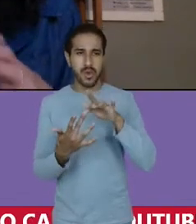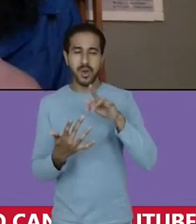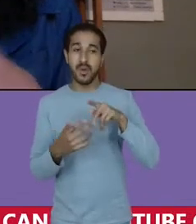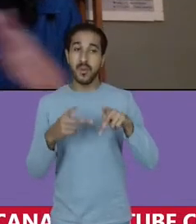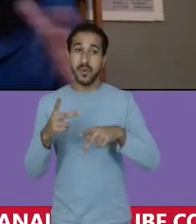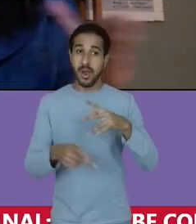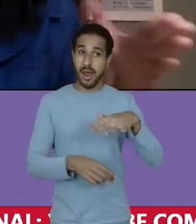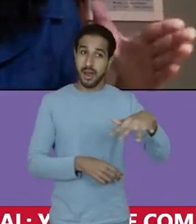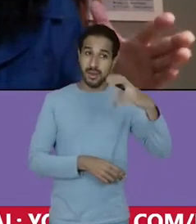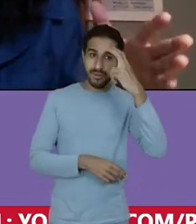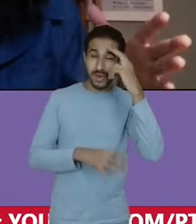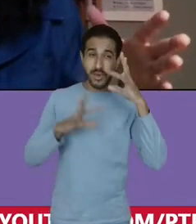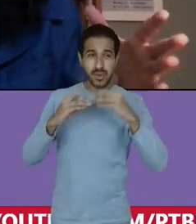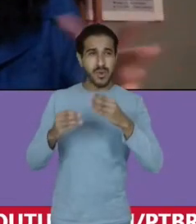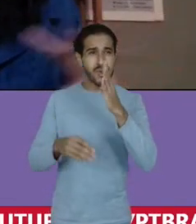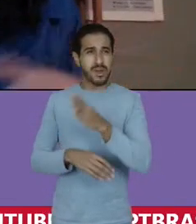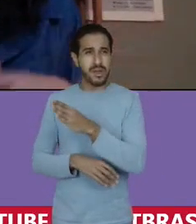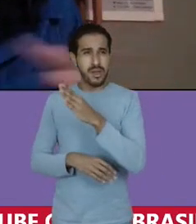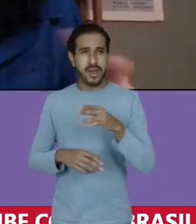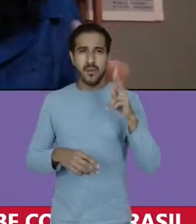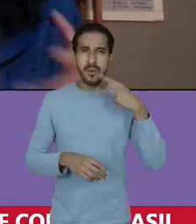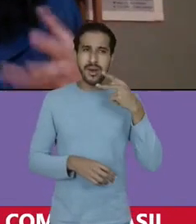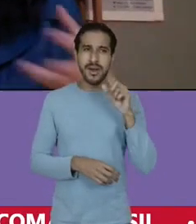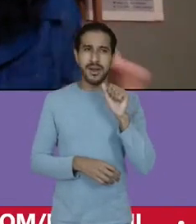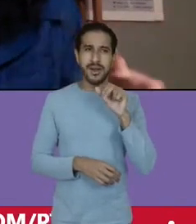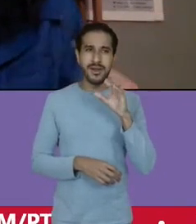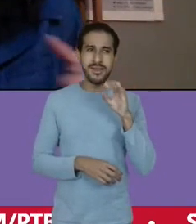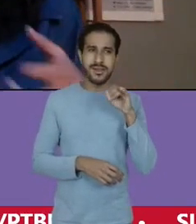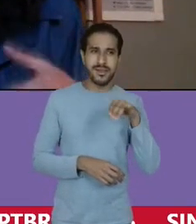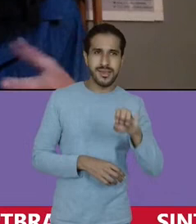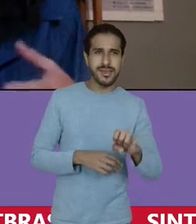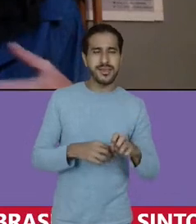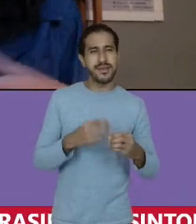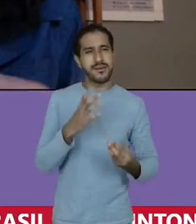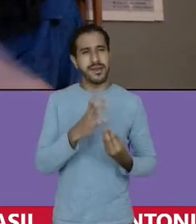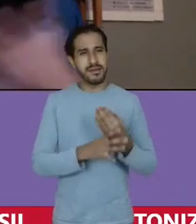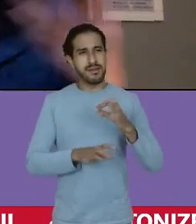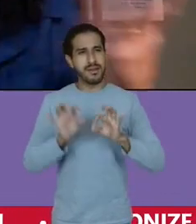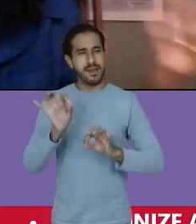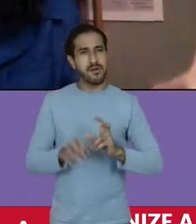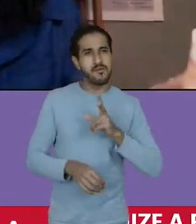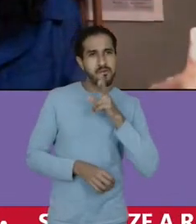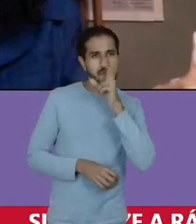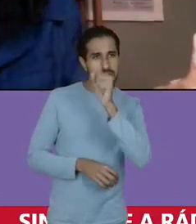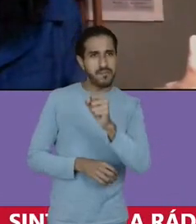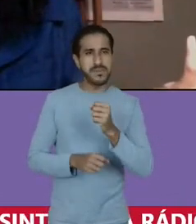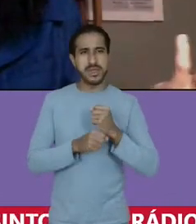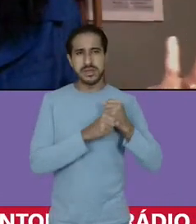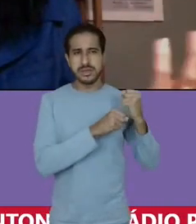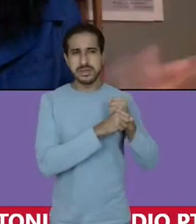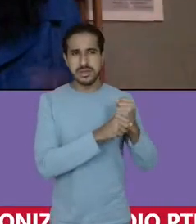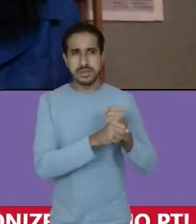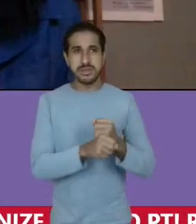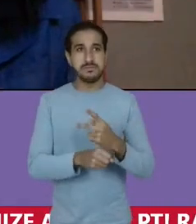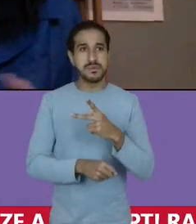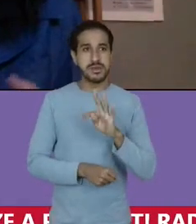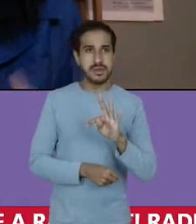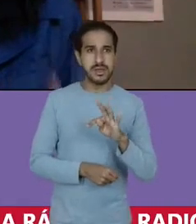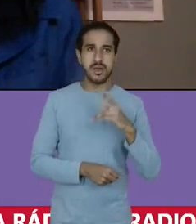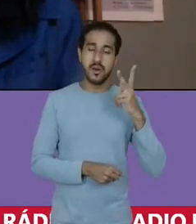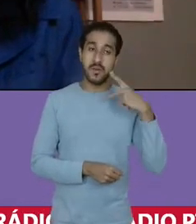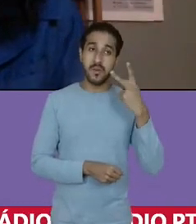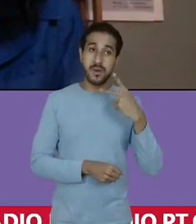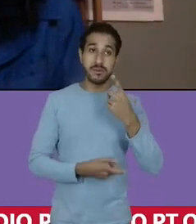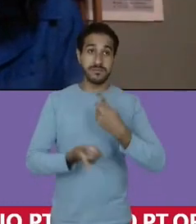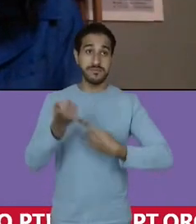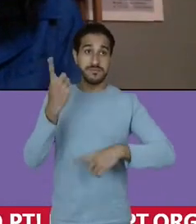paralisam toda a política da Ancine, que foi construída, fortalecida, nos anos do PT, que era uma política